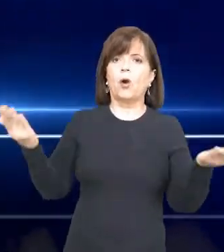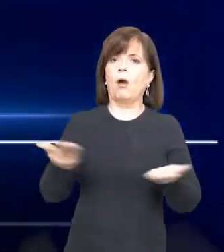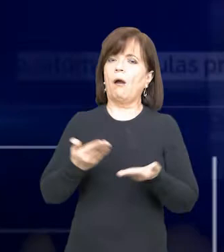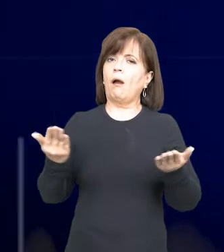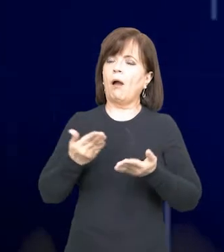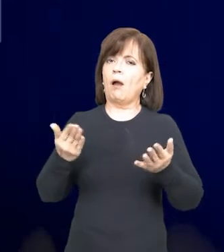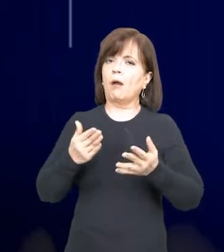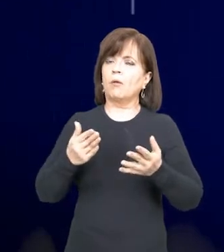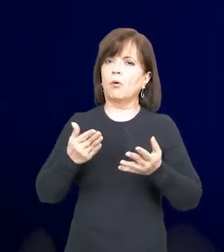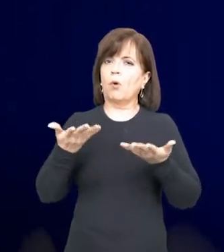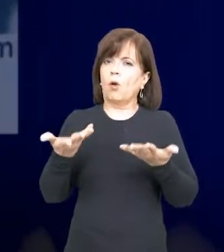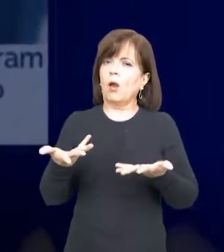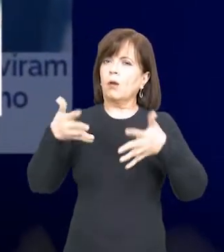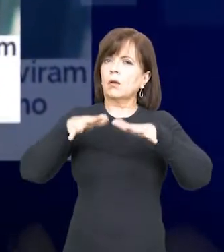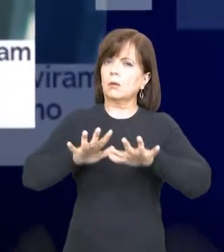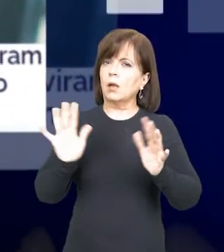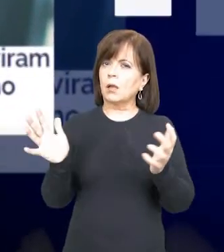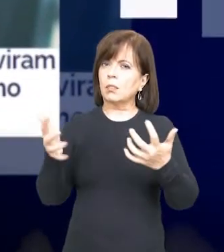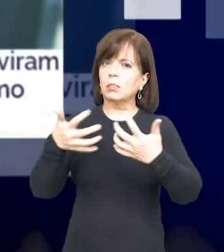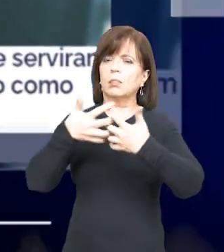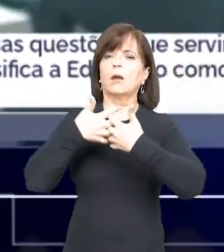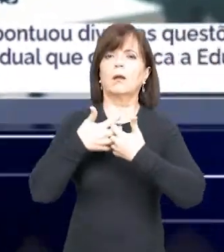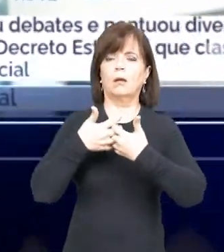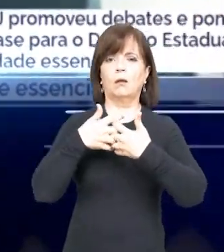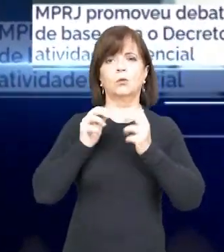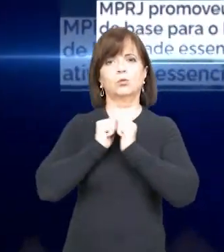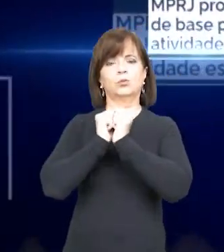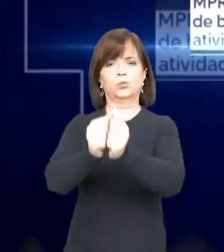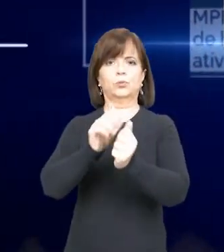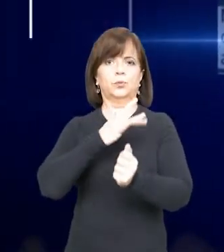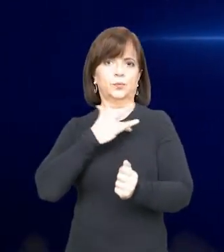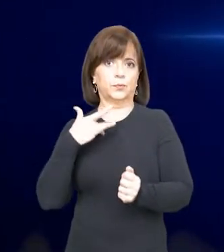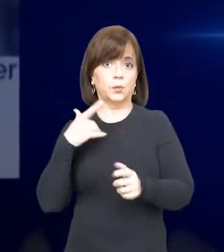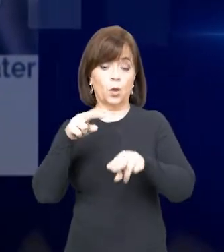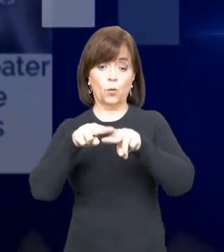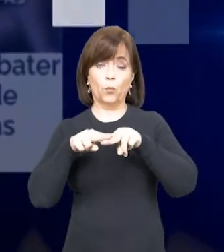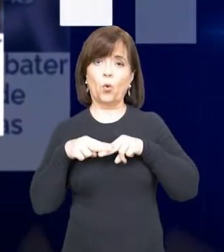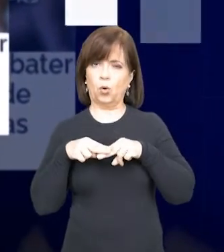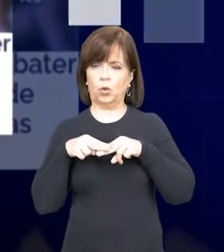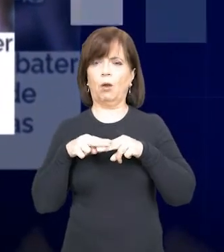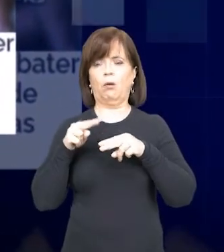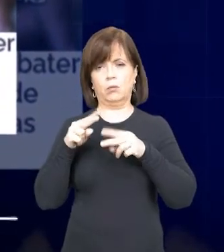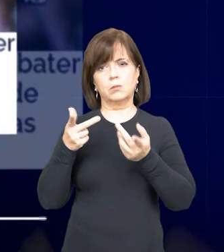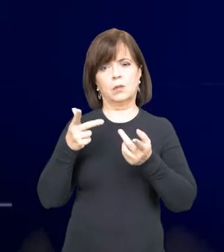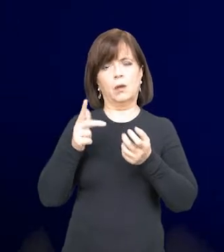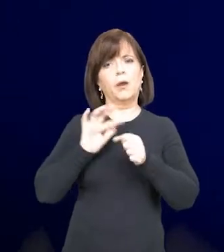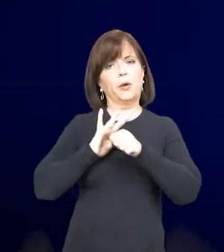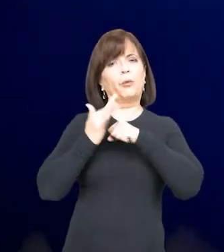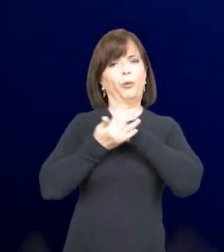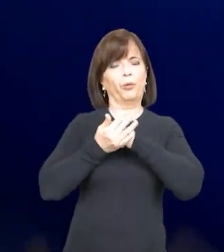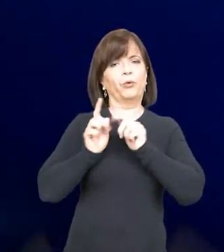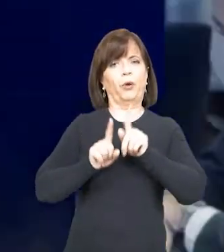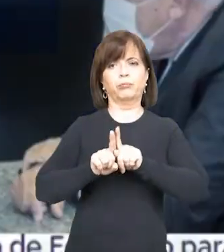aí integrada já com a saúde, em razão da piora do quadro sanitário no Estado, para que fosse revisto